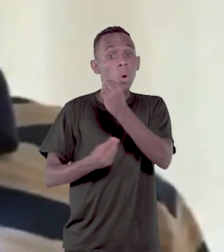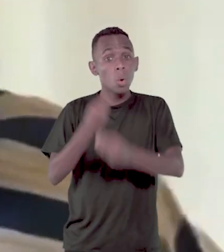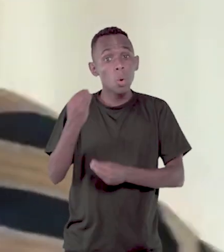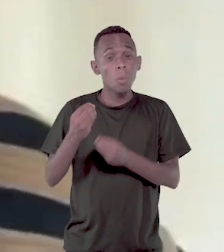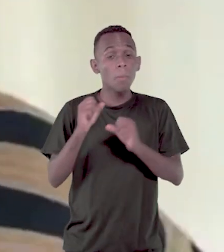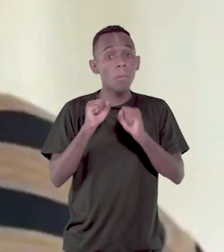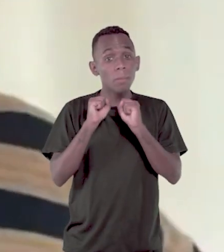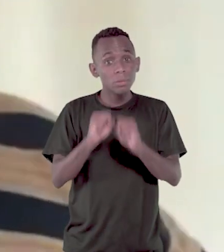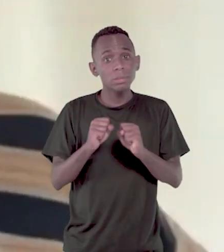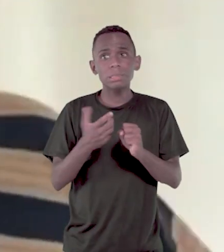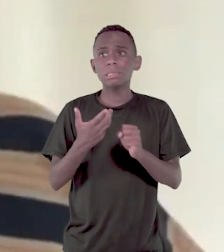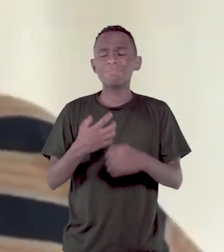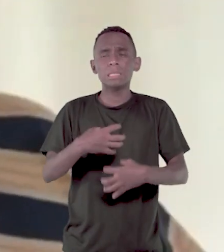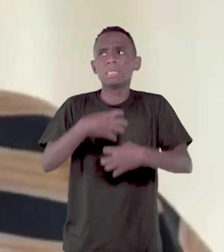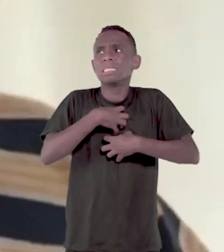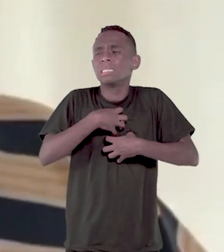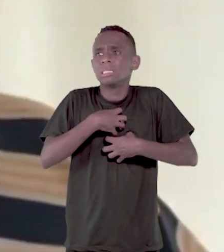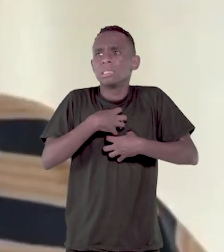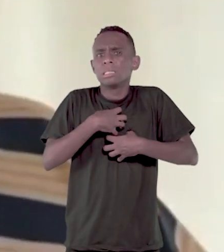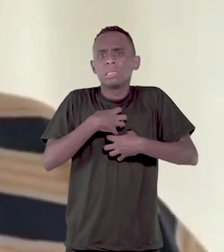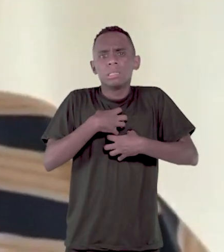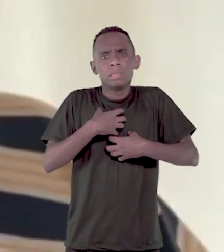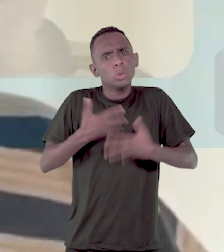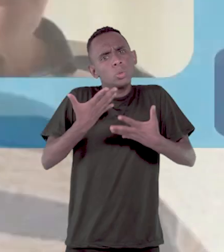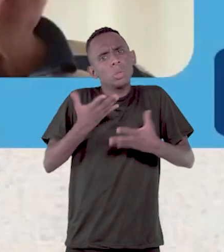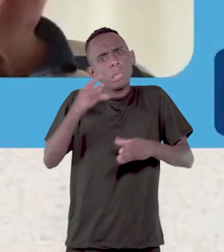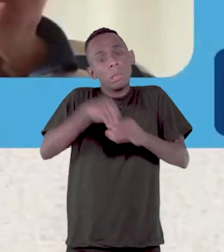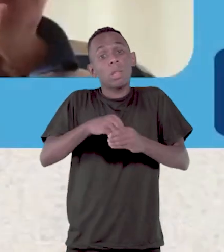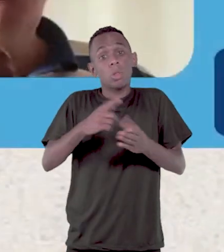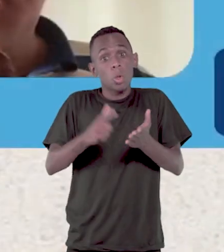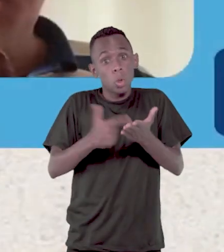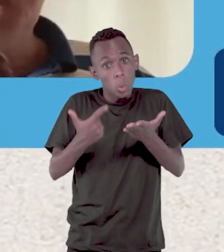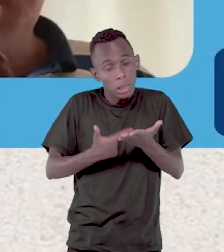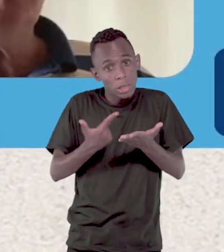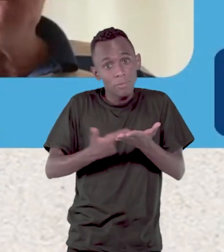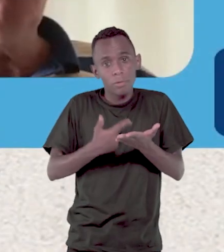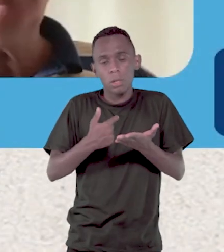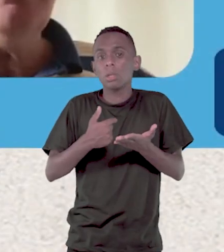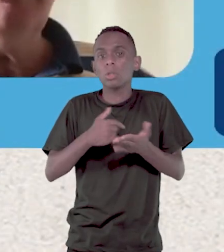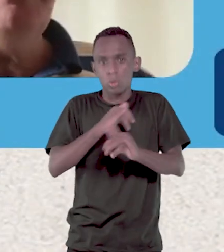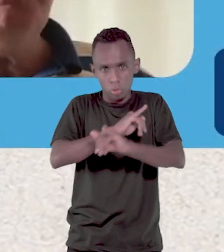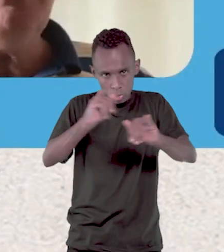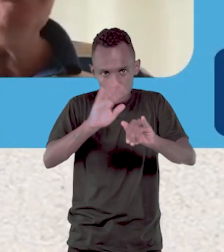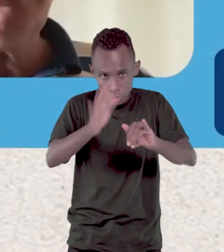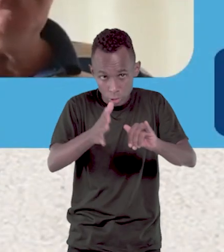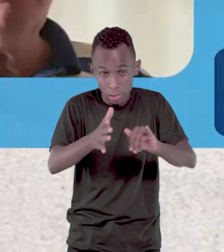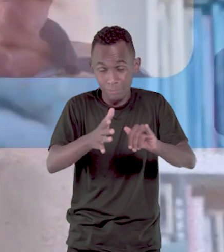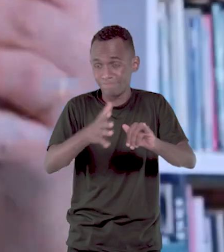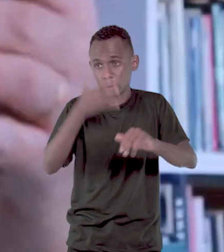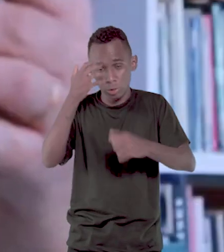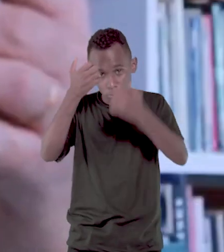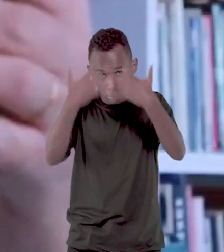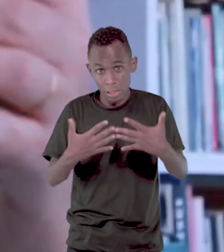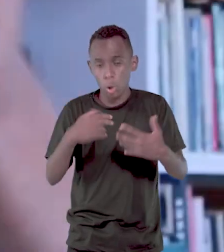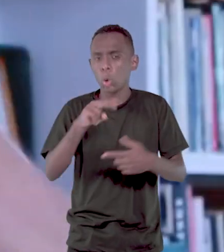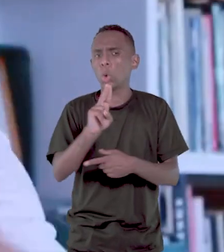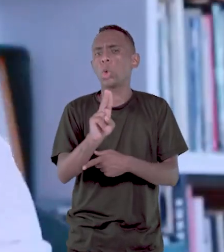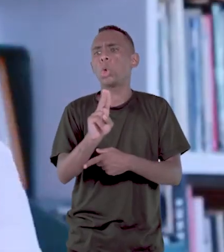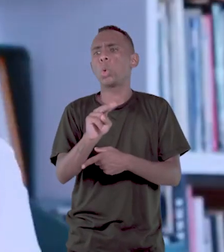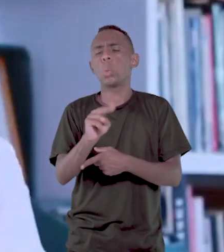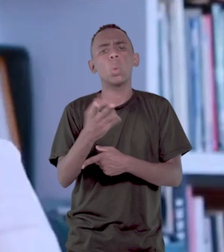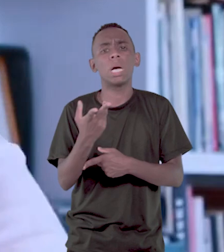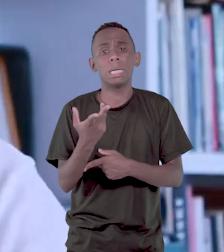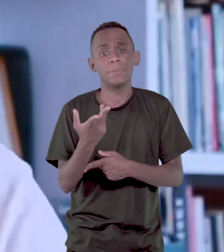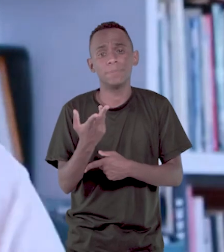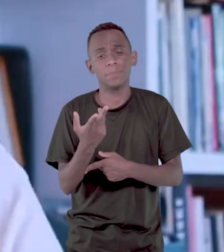Como que eu poderia retratar essa perplexidade num livro? E, como eu disse, eu nunca escrevo,